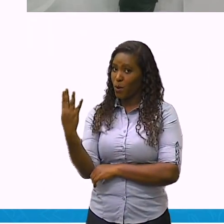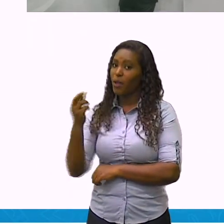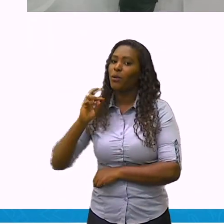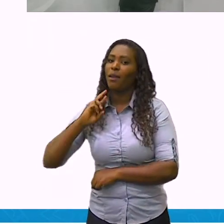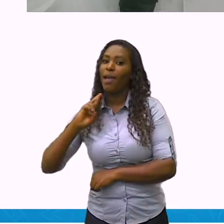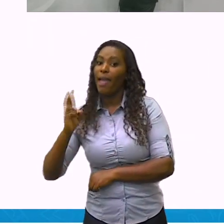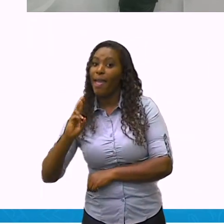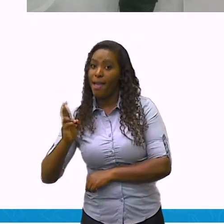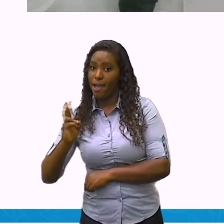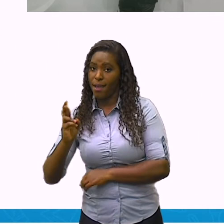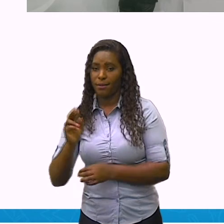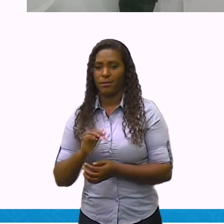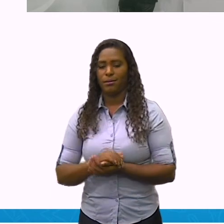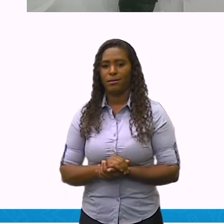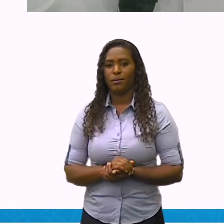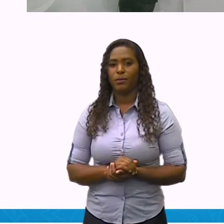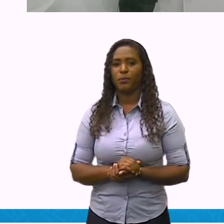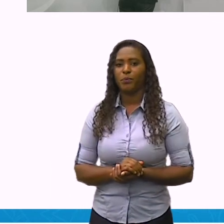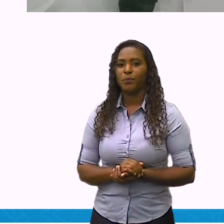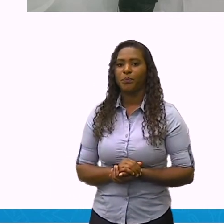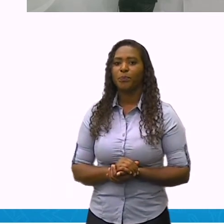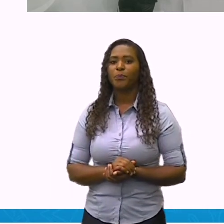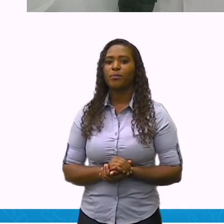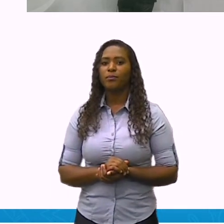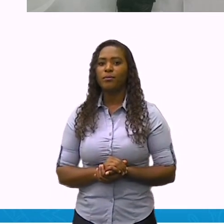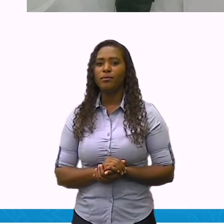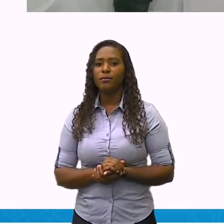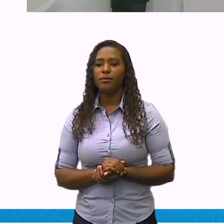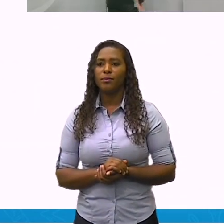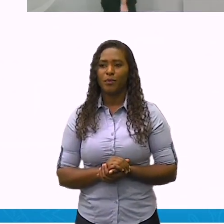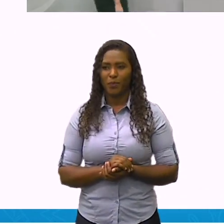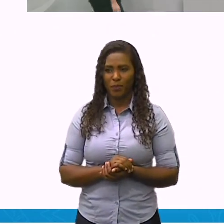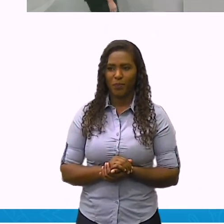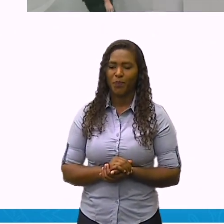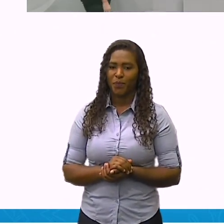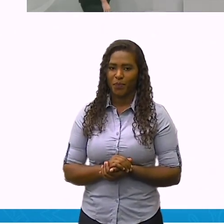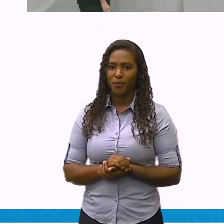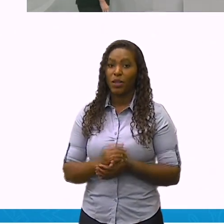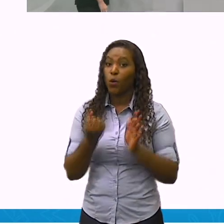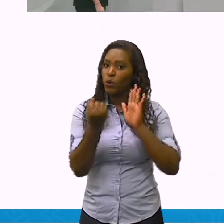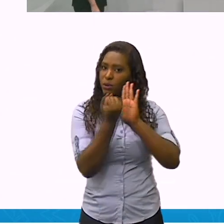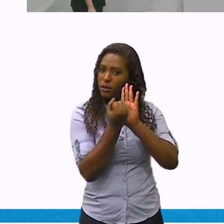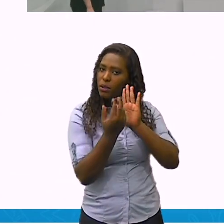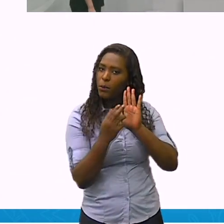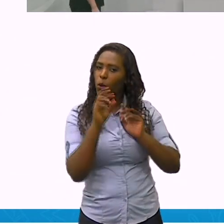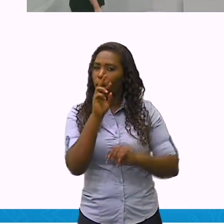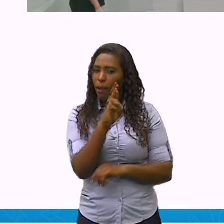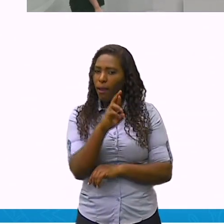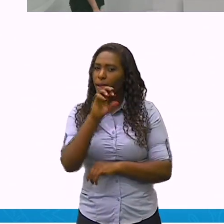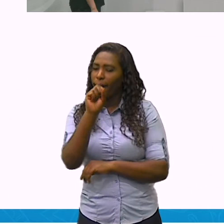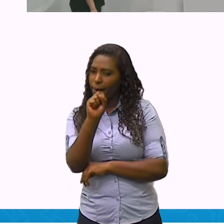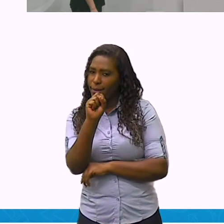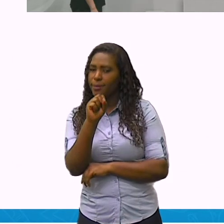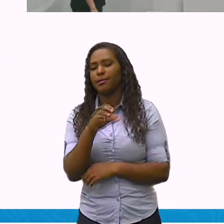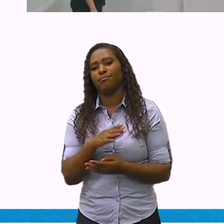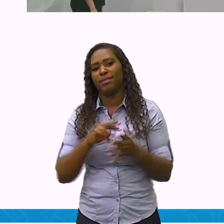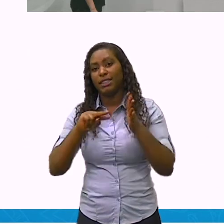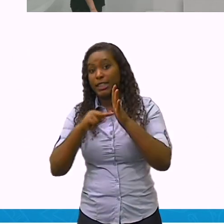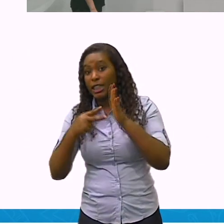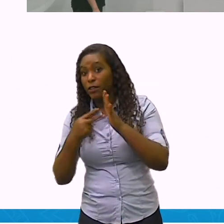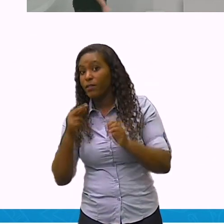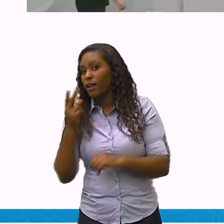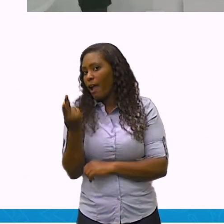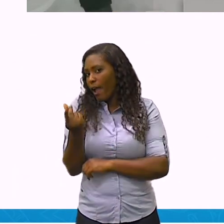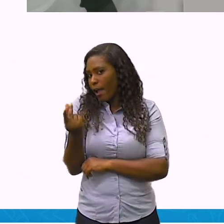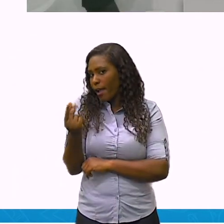R$ 4. O símbolo aqui do nosso real. E agora temos uma